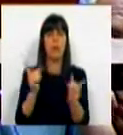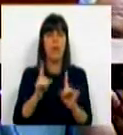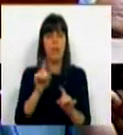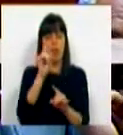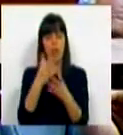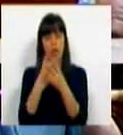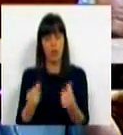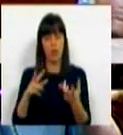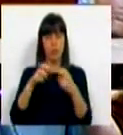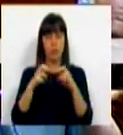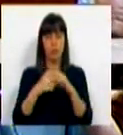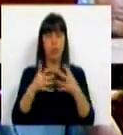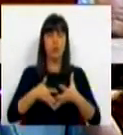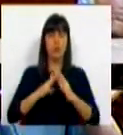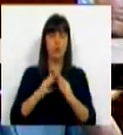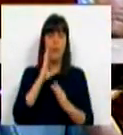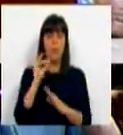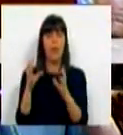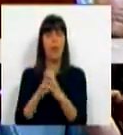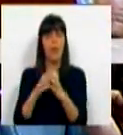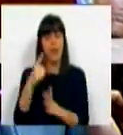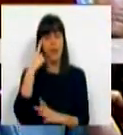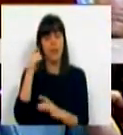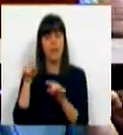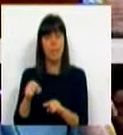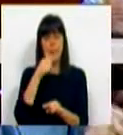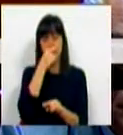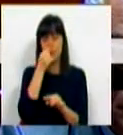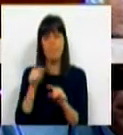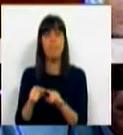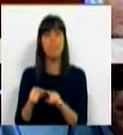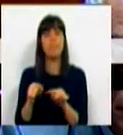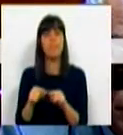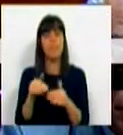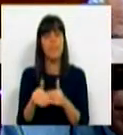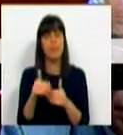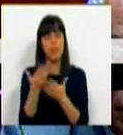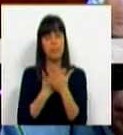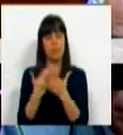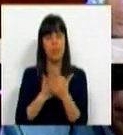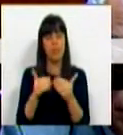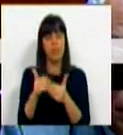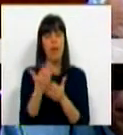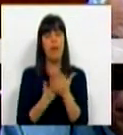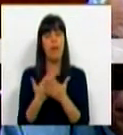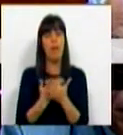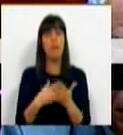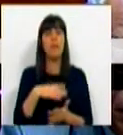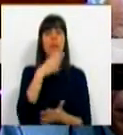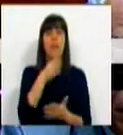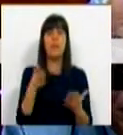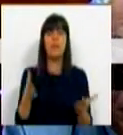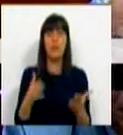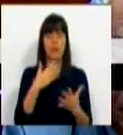da resolução dos problemas estruturais da Caixa Geral de Depósitos e que vão ser tratadas, dizia eu,